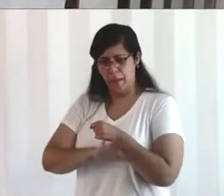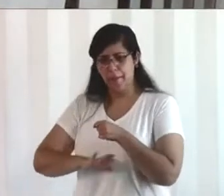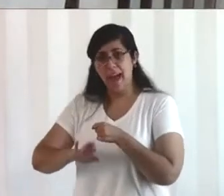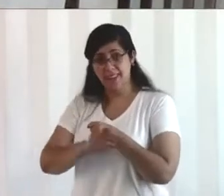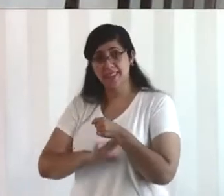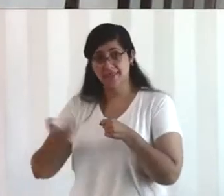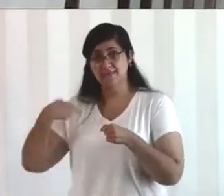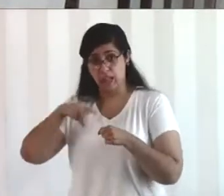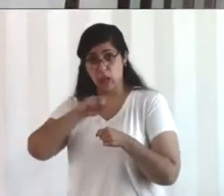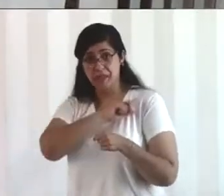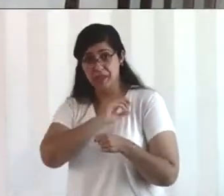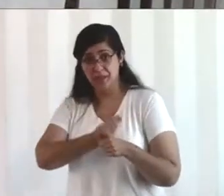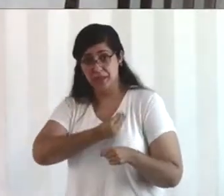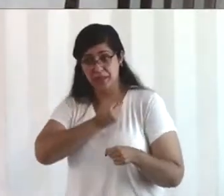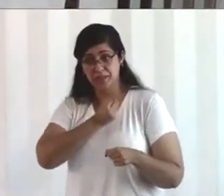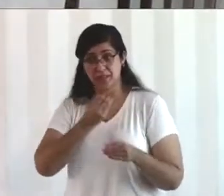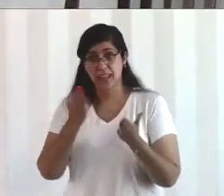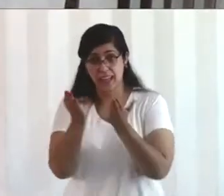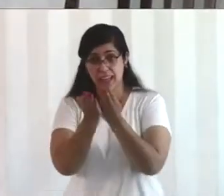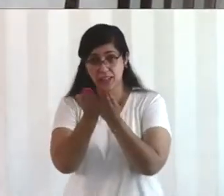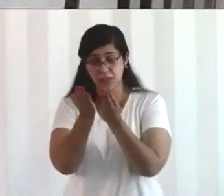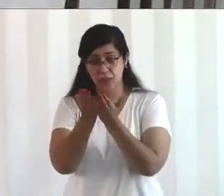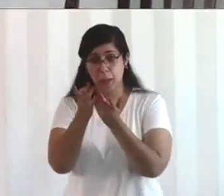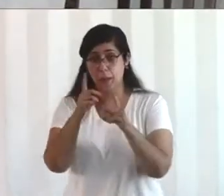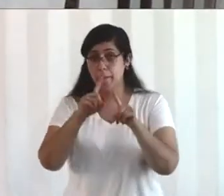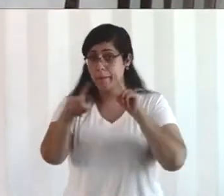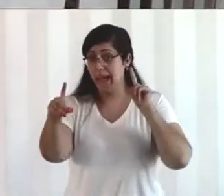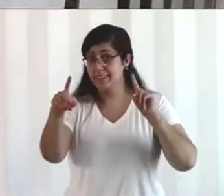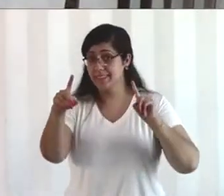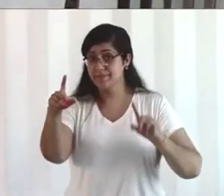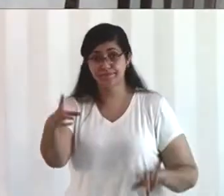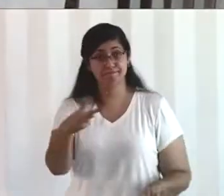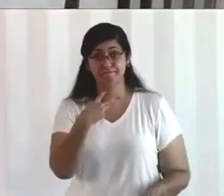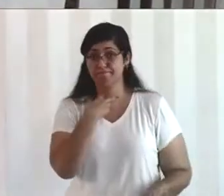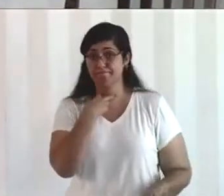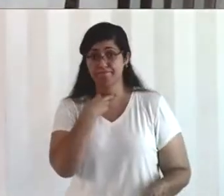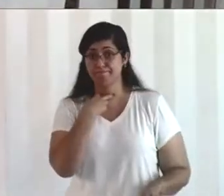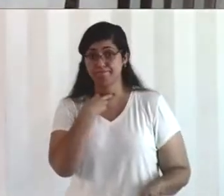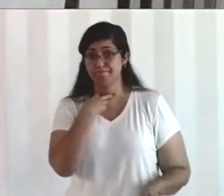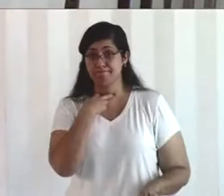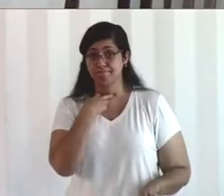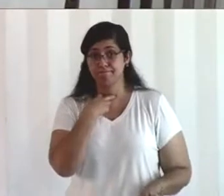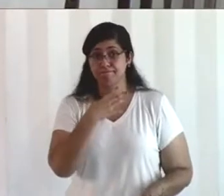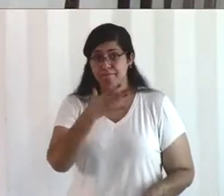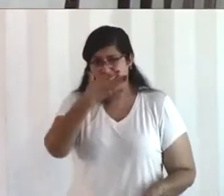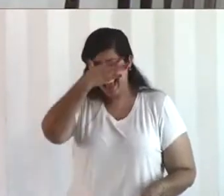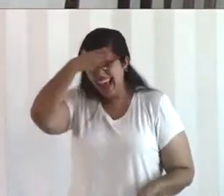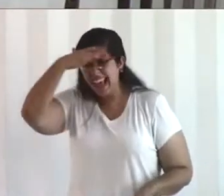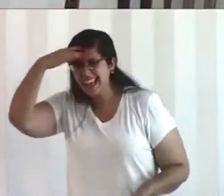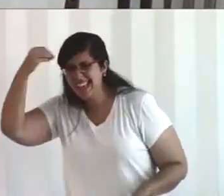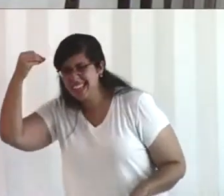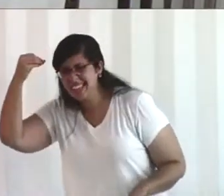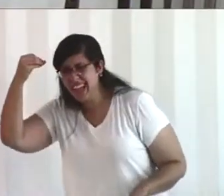isso, mas não podemos nos esquecer que o Novo Testamento foi escrito para igrejas em